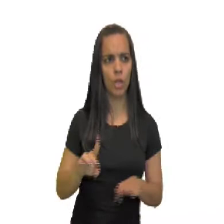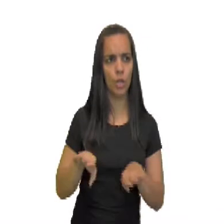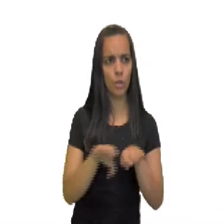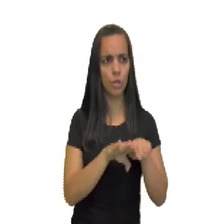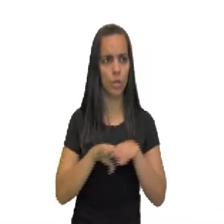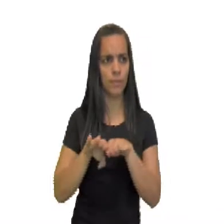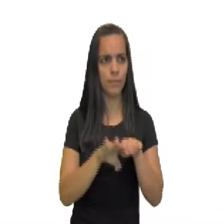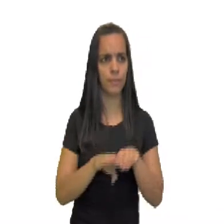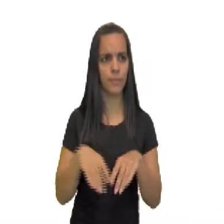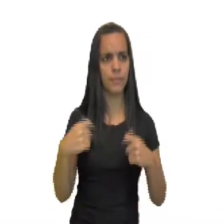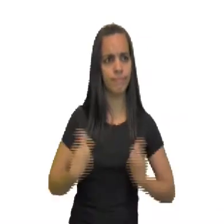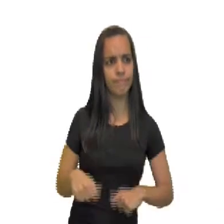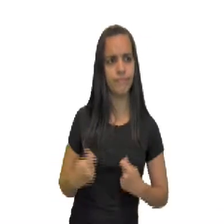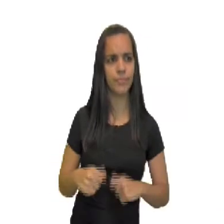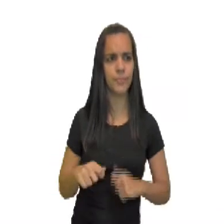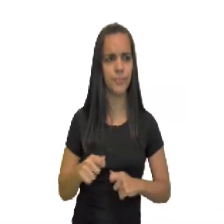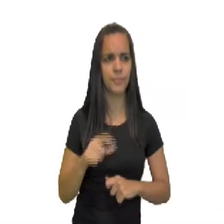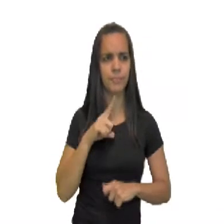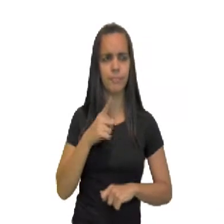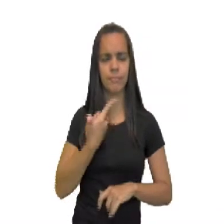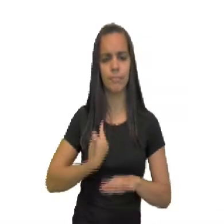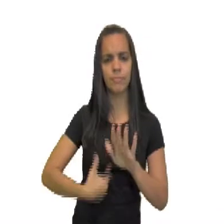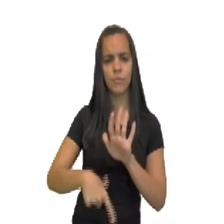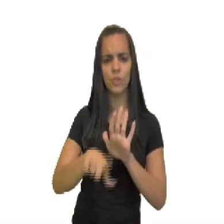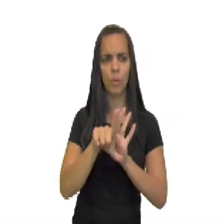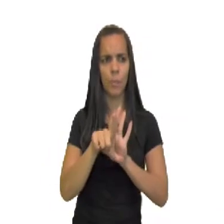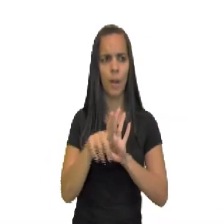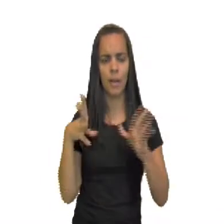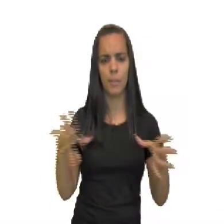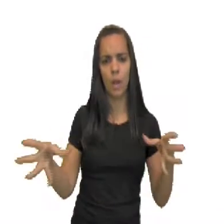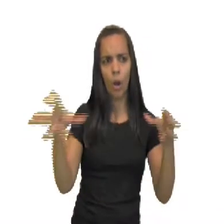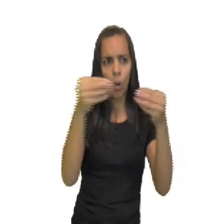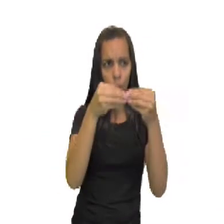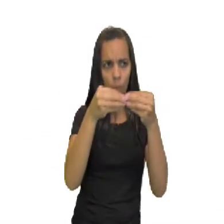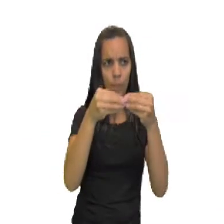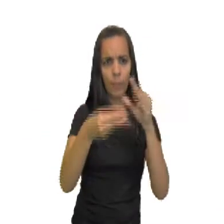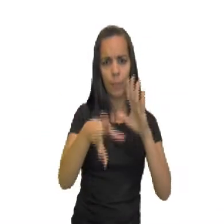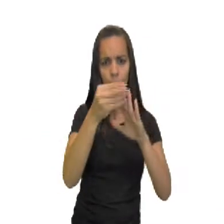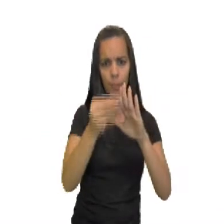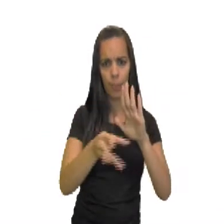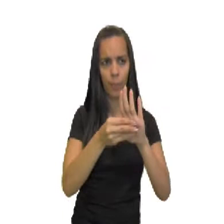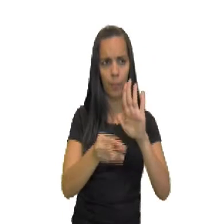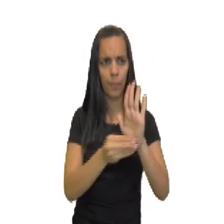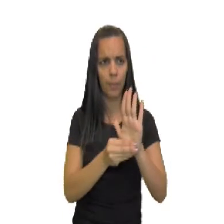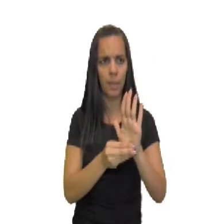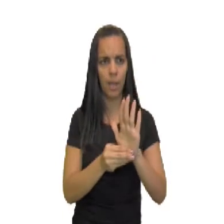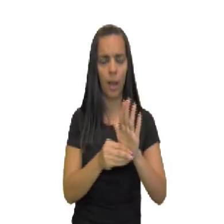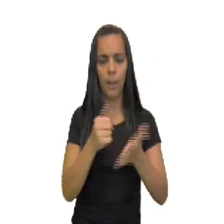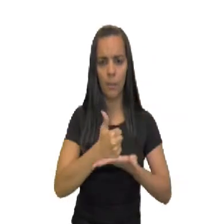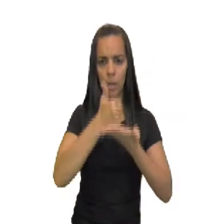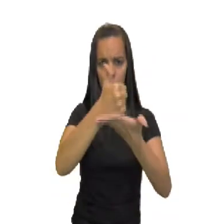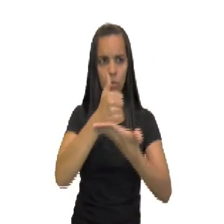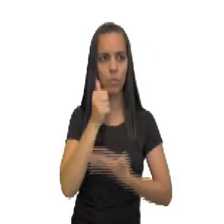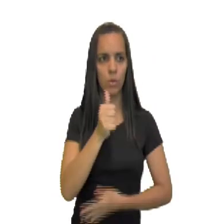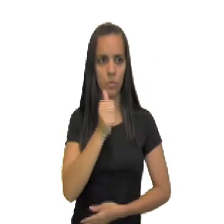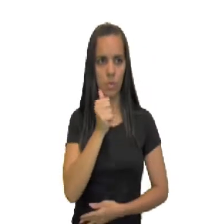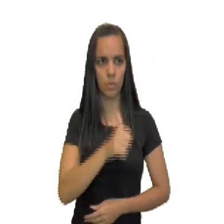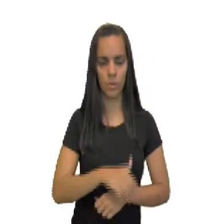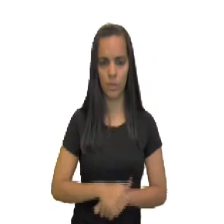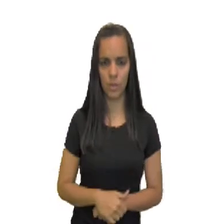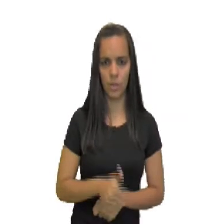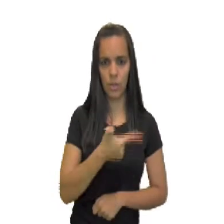precisou de uma lei complementar que garantisse às mulheres o seu reconhecimento.